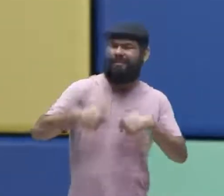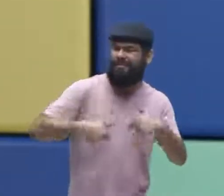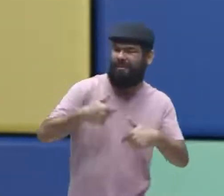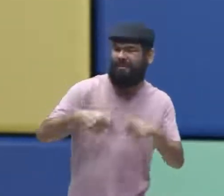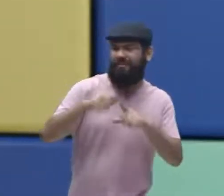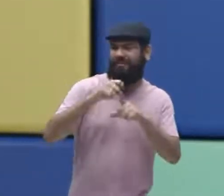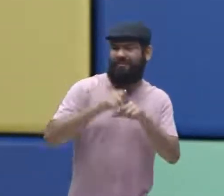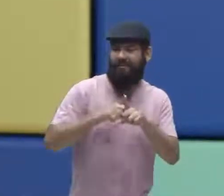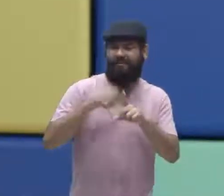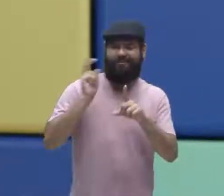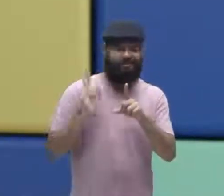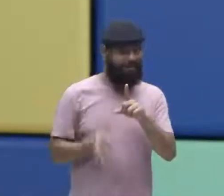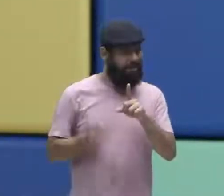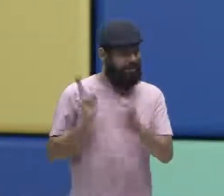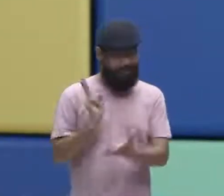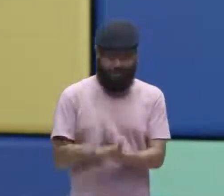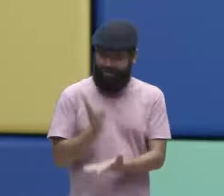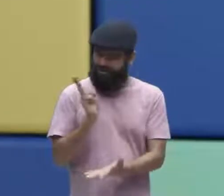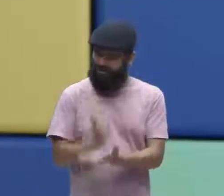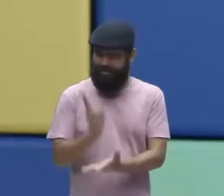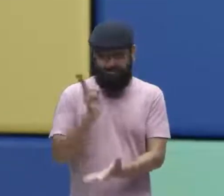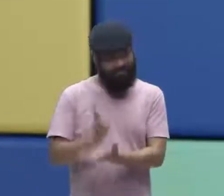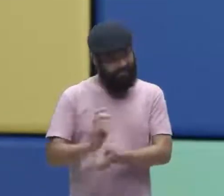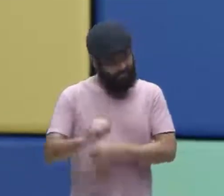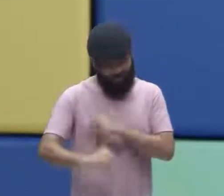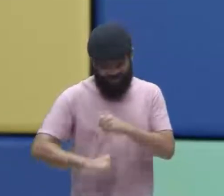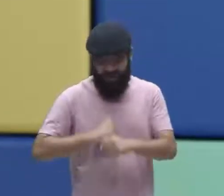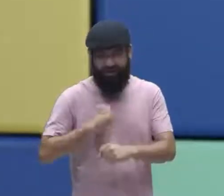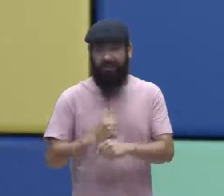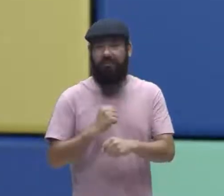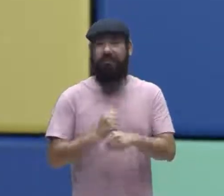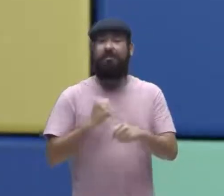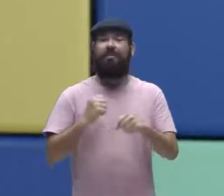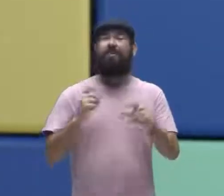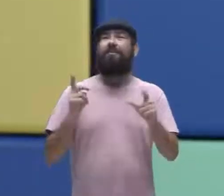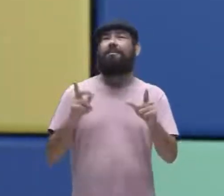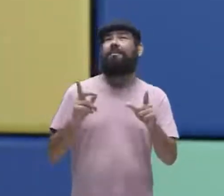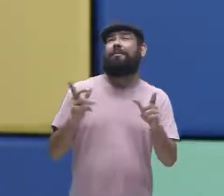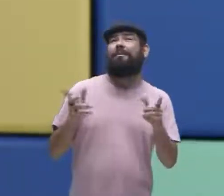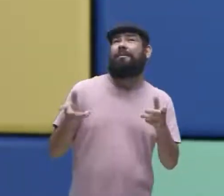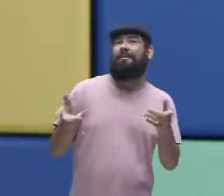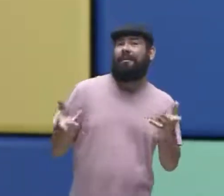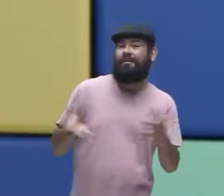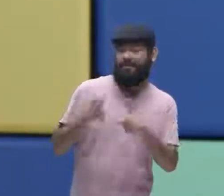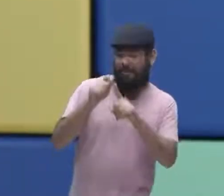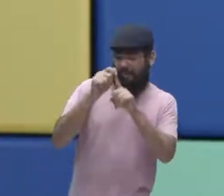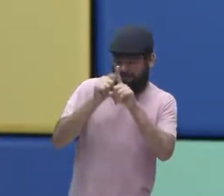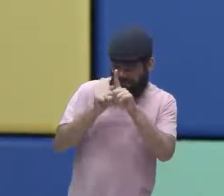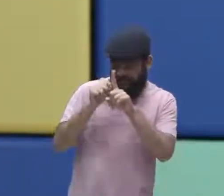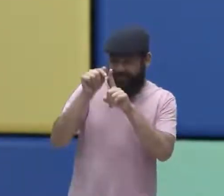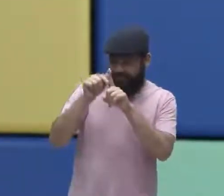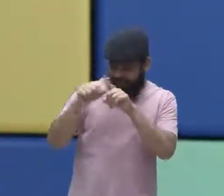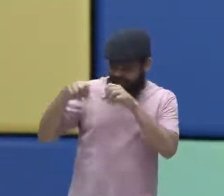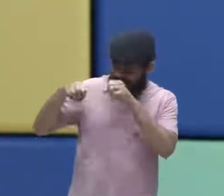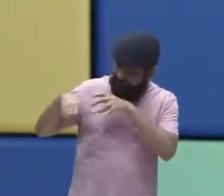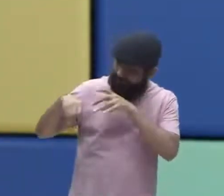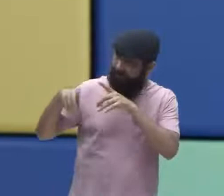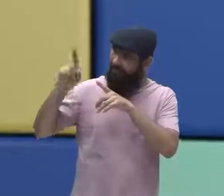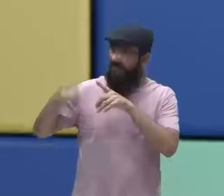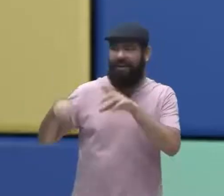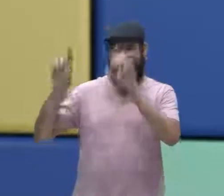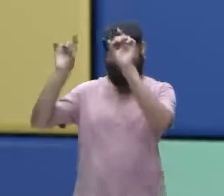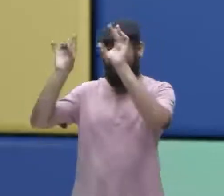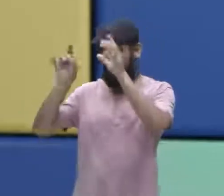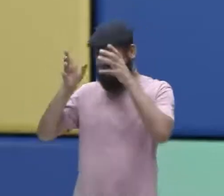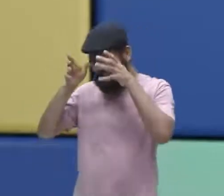pertinente e deve ser mantido aí ao longo do ano, né? Apesar da gente ter aqui esse mês simbólico para trazer